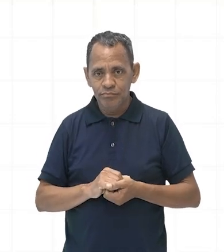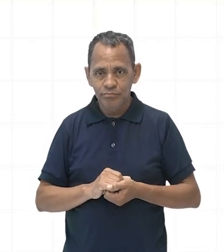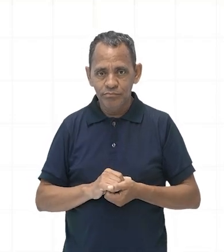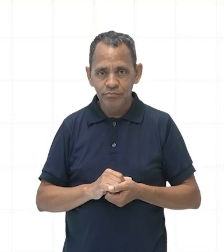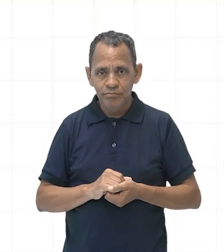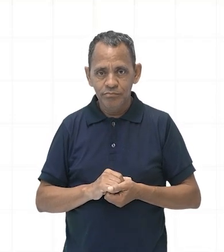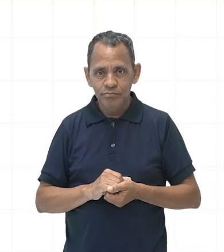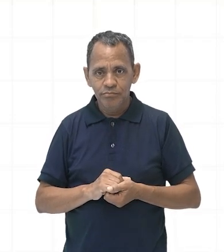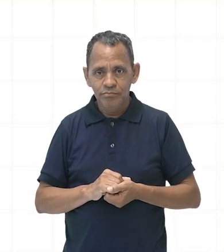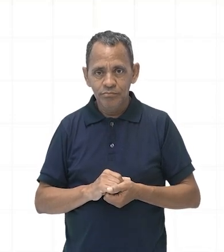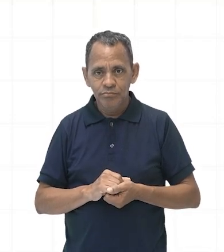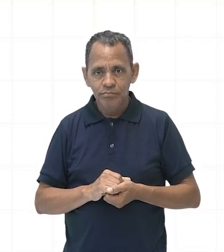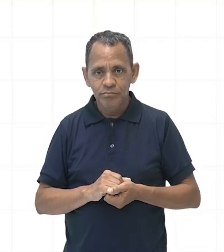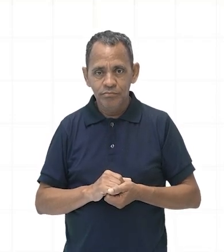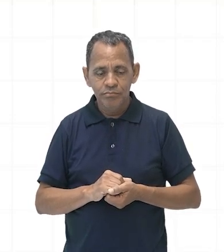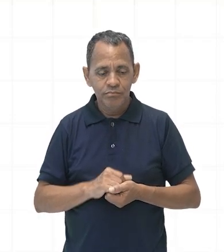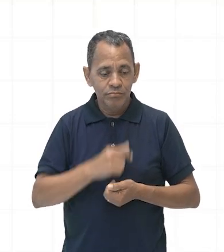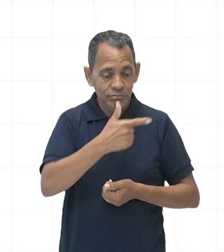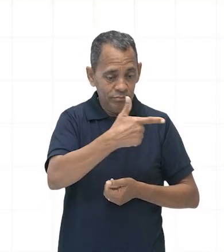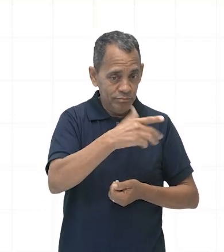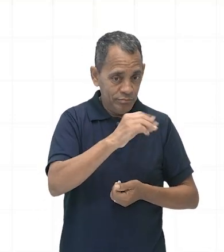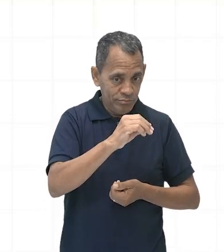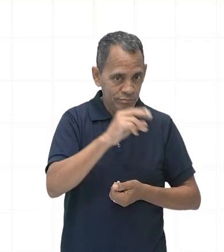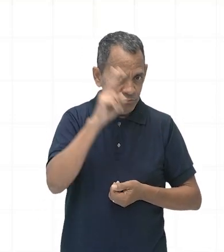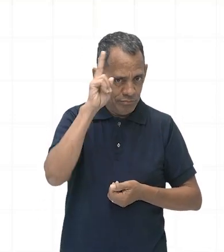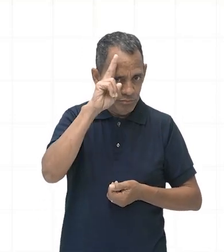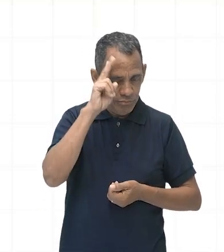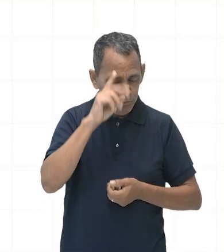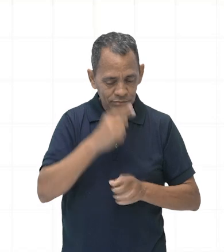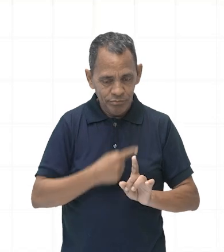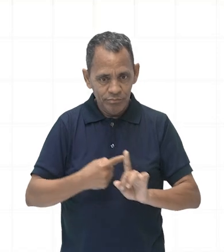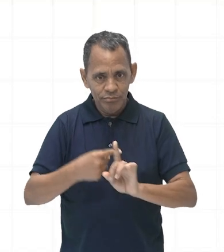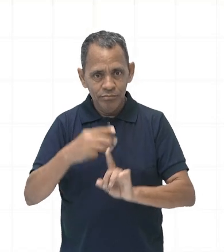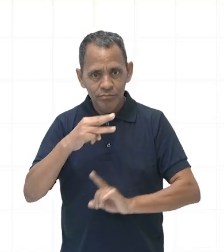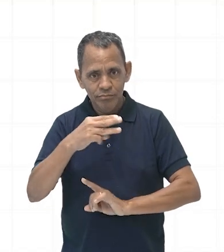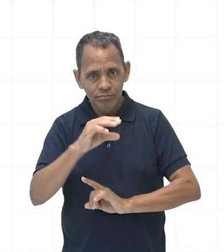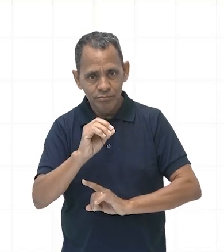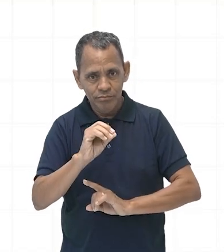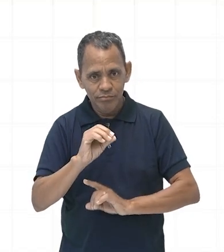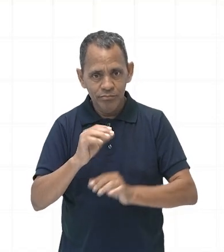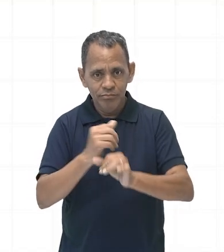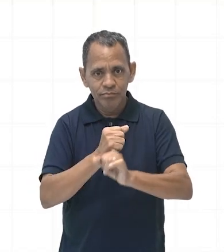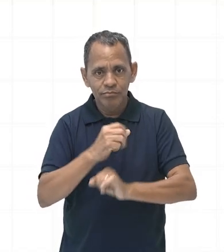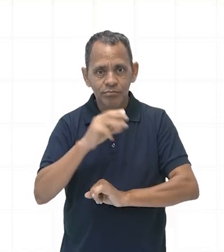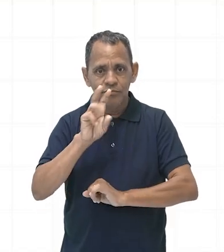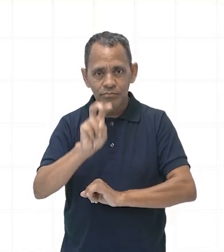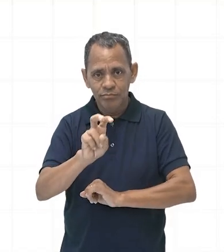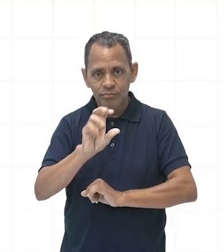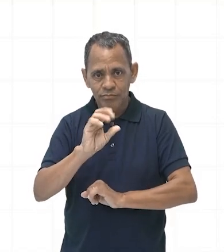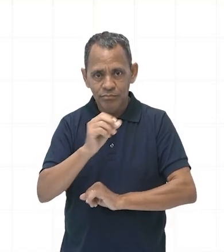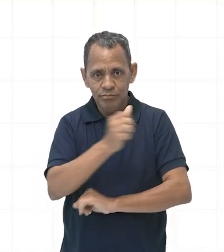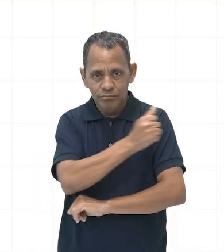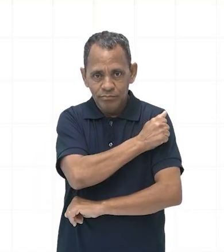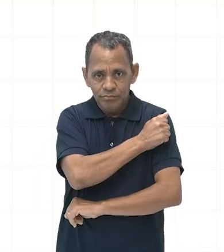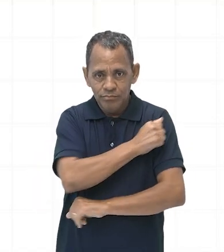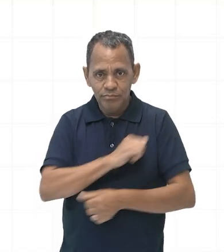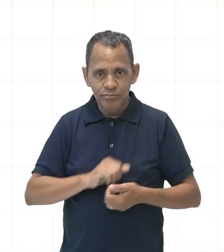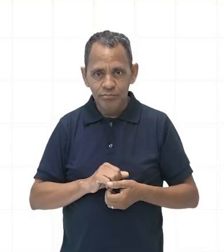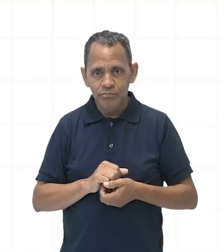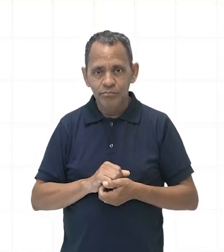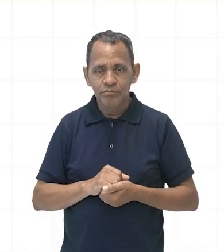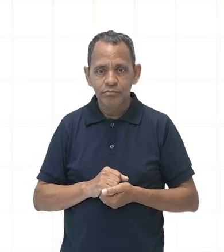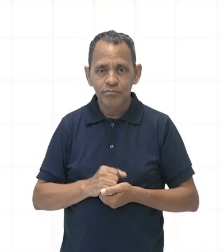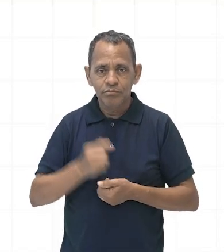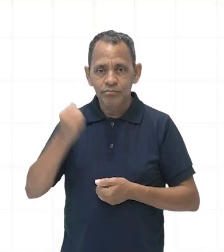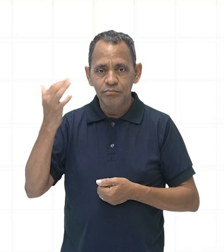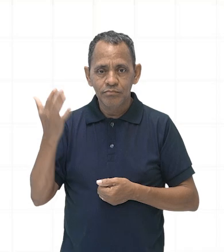30 alunos. Então, se eram 20, 20 mais 30, 50. Beleza, professor? A quantidade de alimentos,